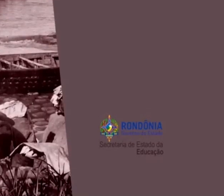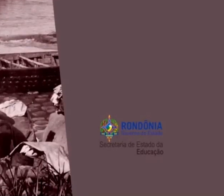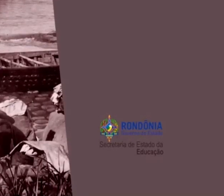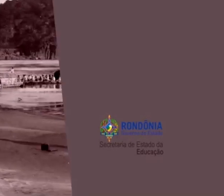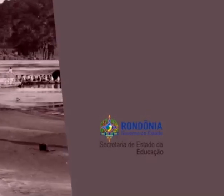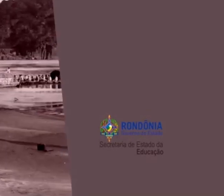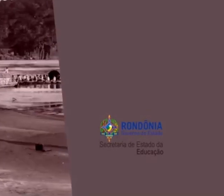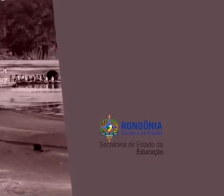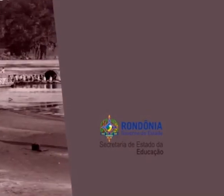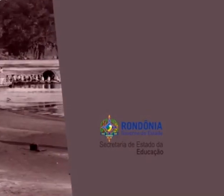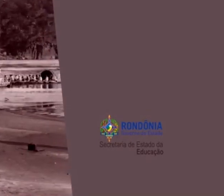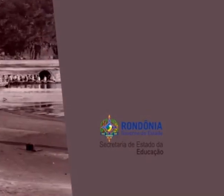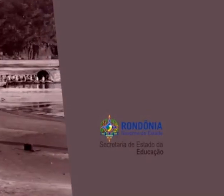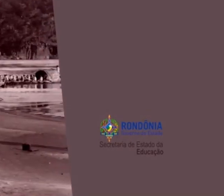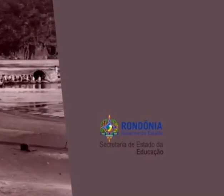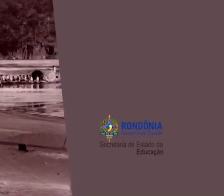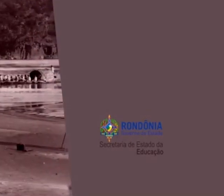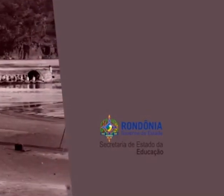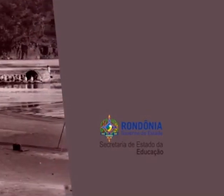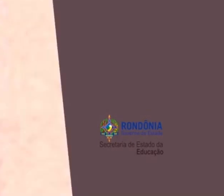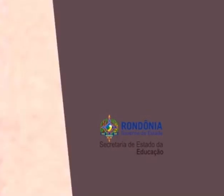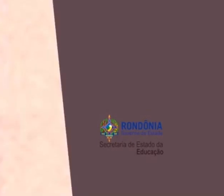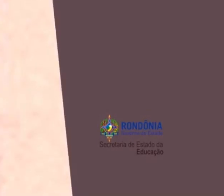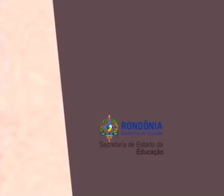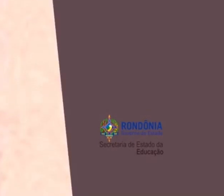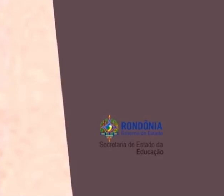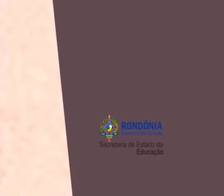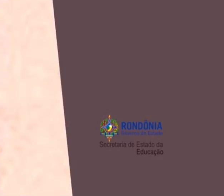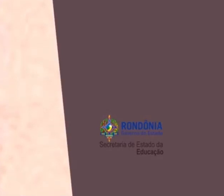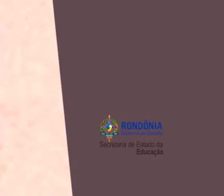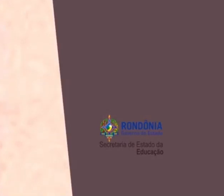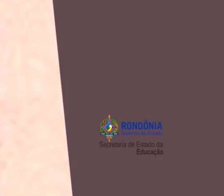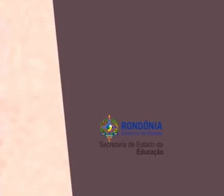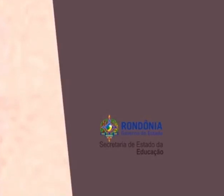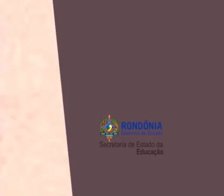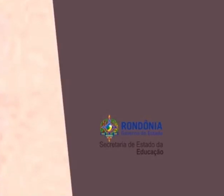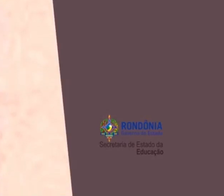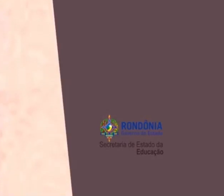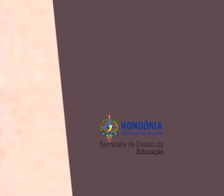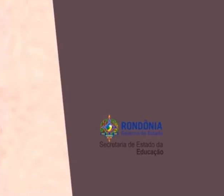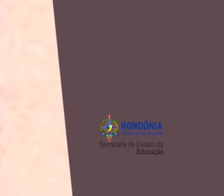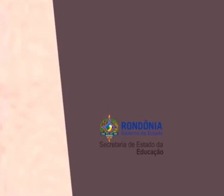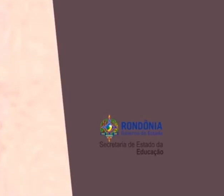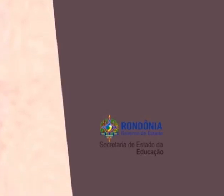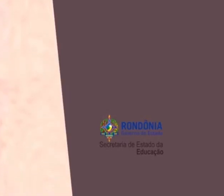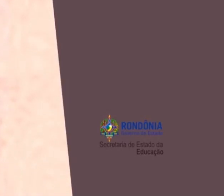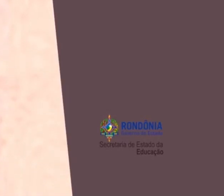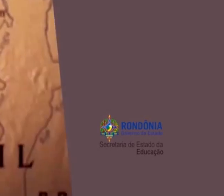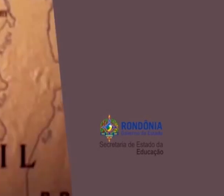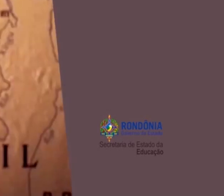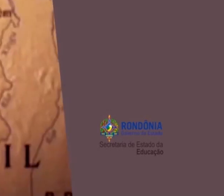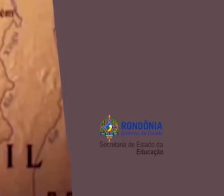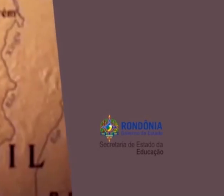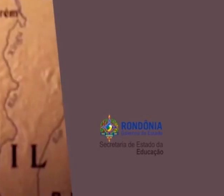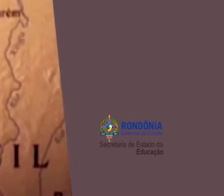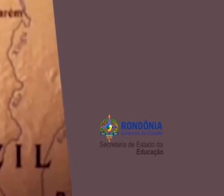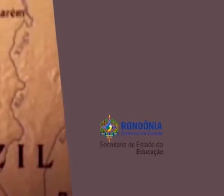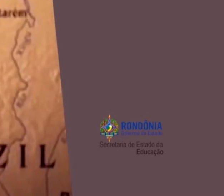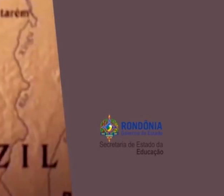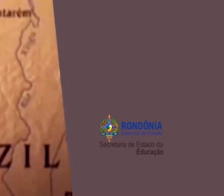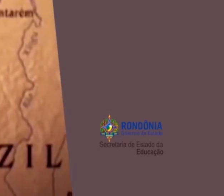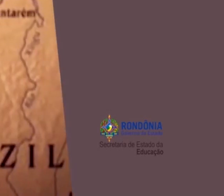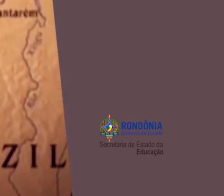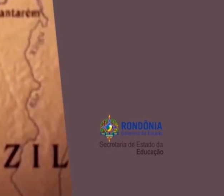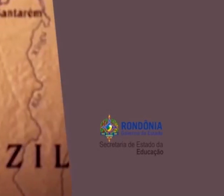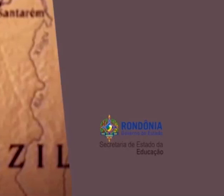Madeira ocorreram a partir de 1542, quando Francisco Orellana, vindo dos Andes, no Peru, descendo